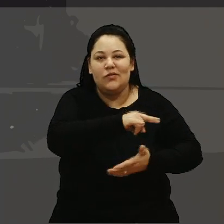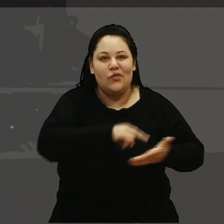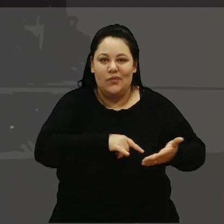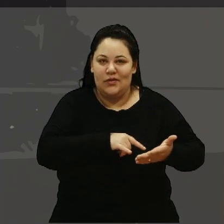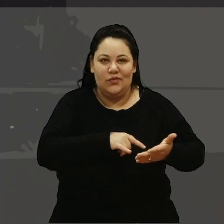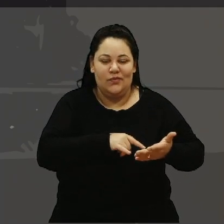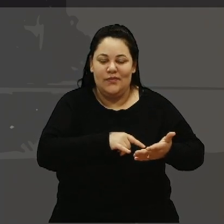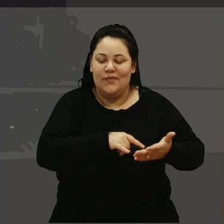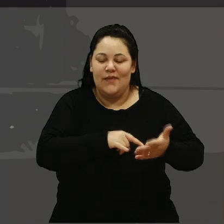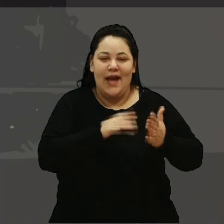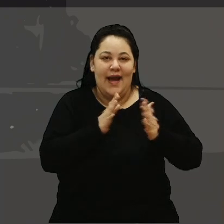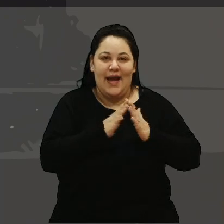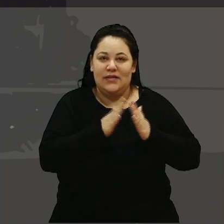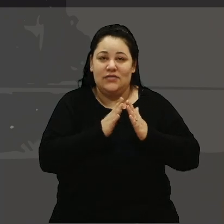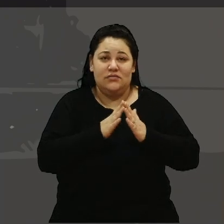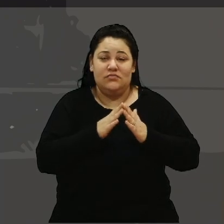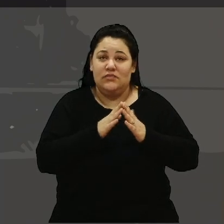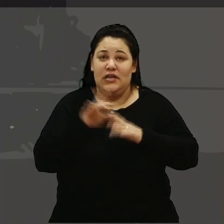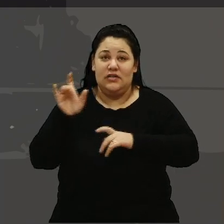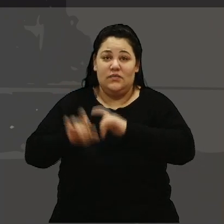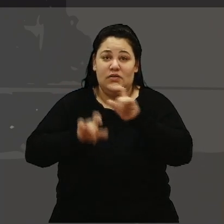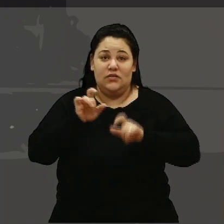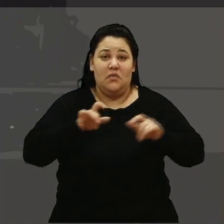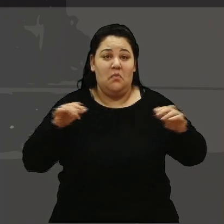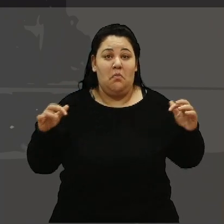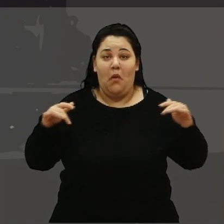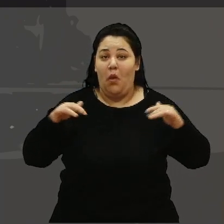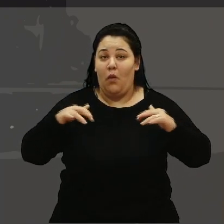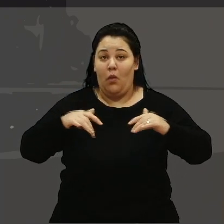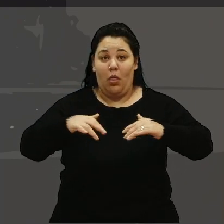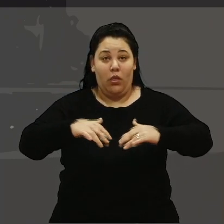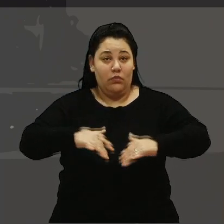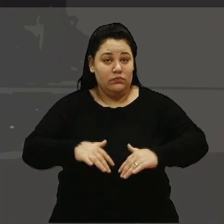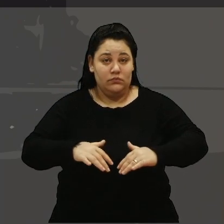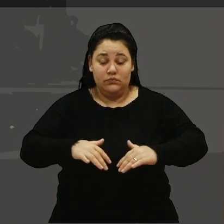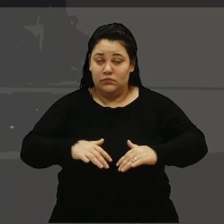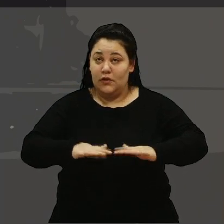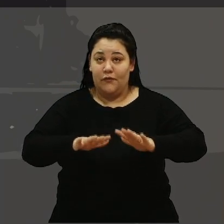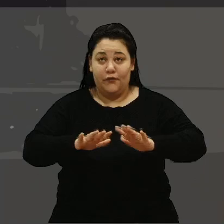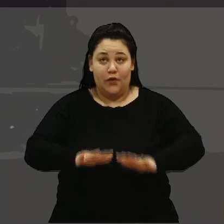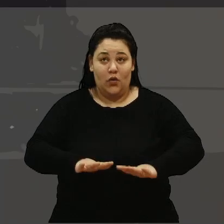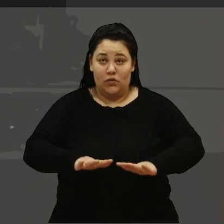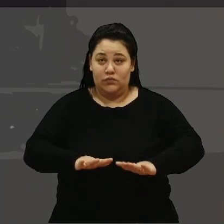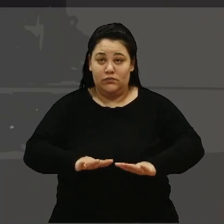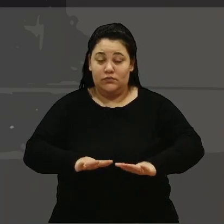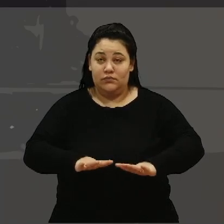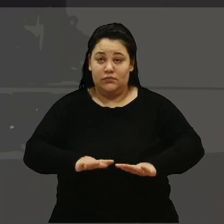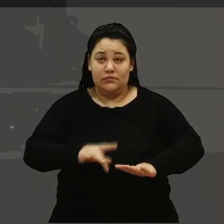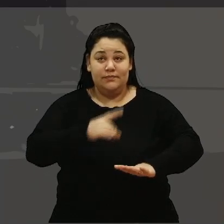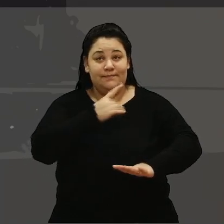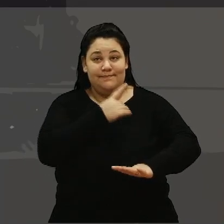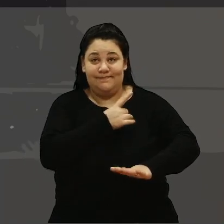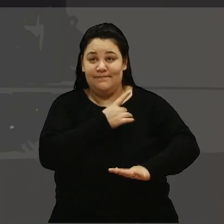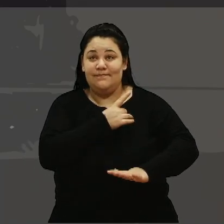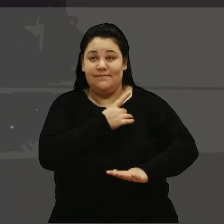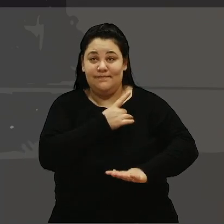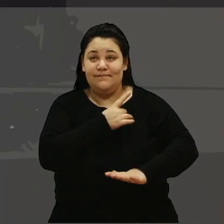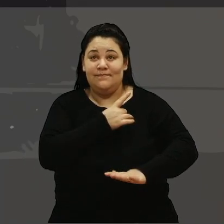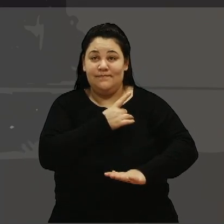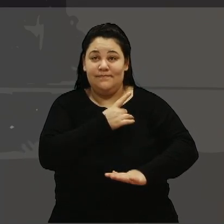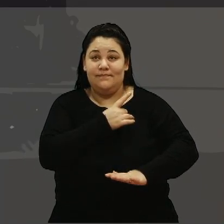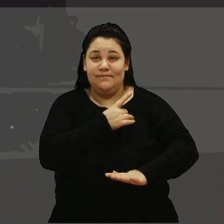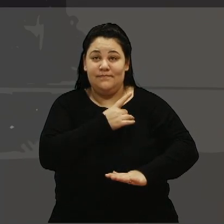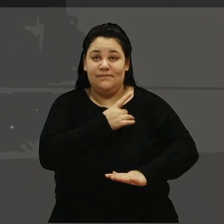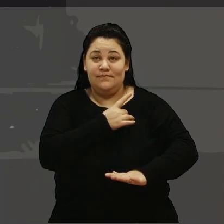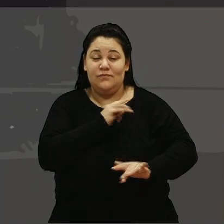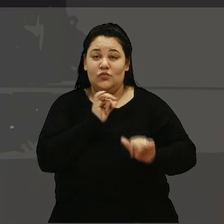pessoas foram se achegando, ficando ali nos seus locais, e isso tomou uma proporção muito grande,